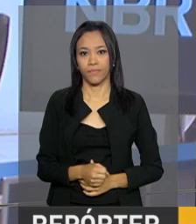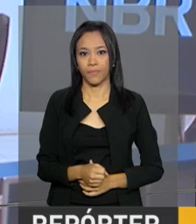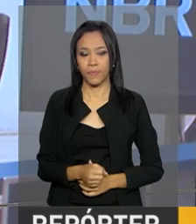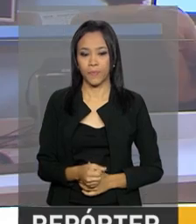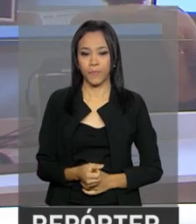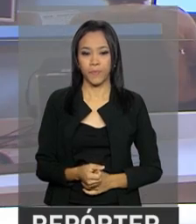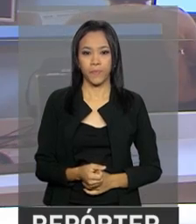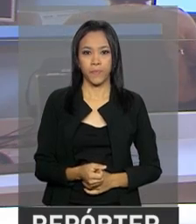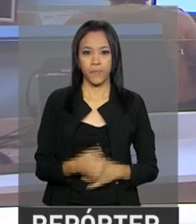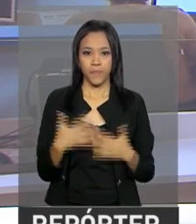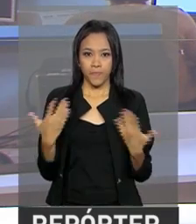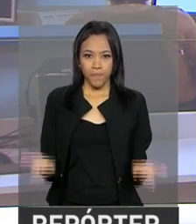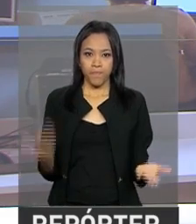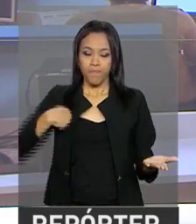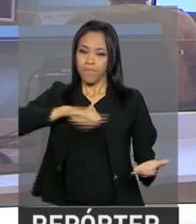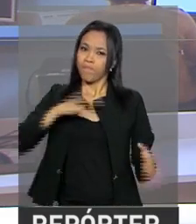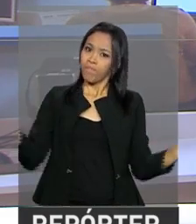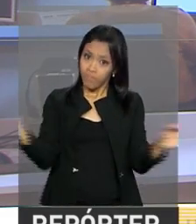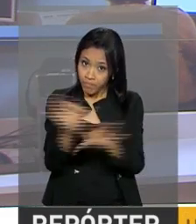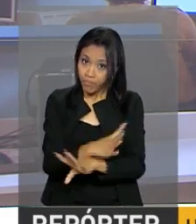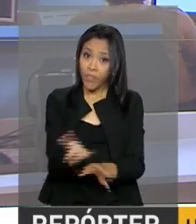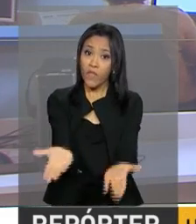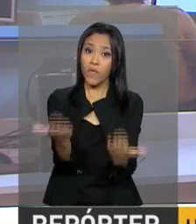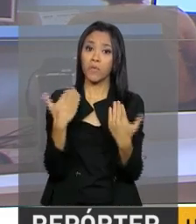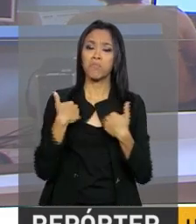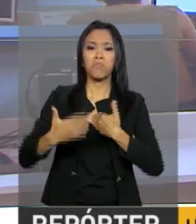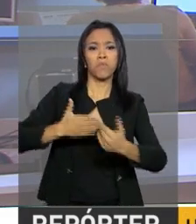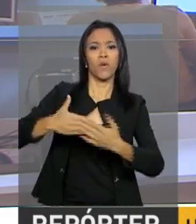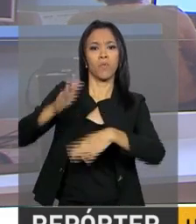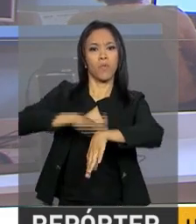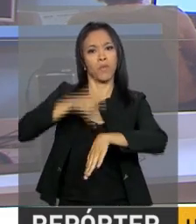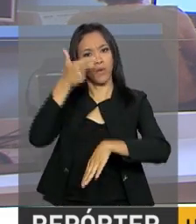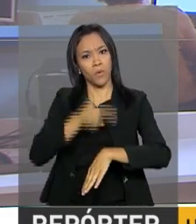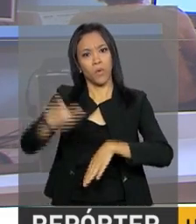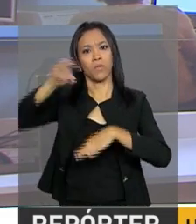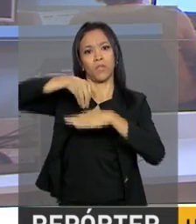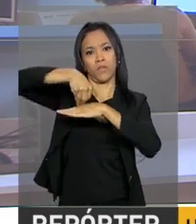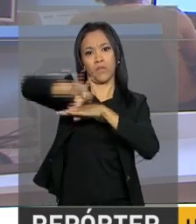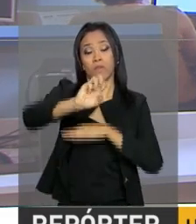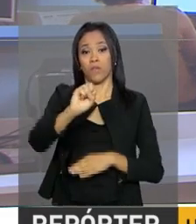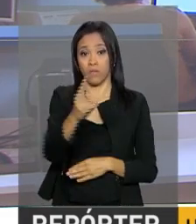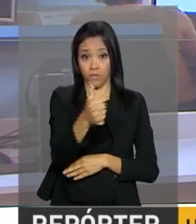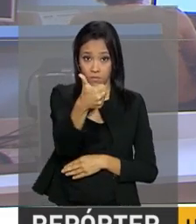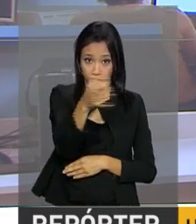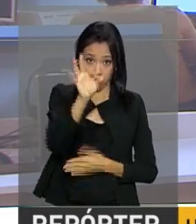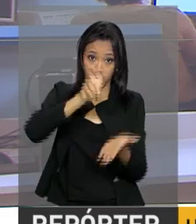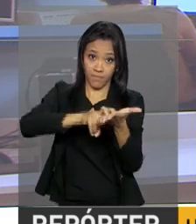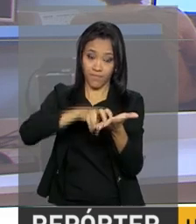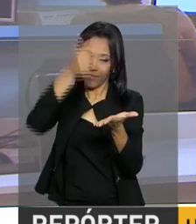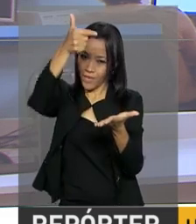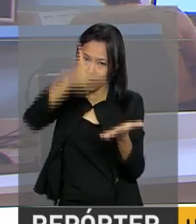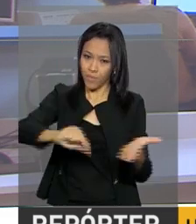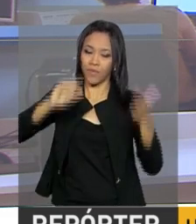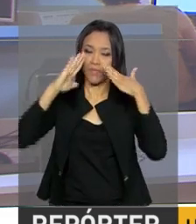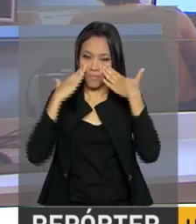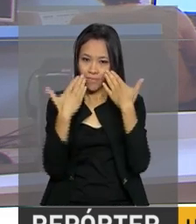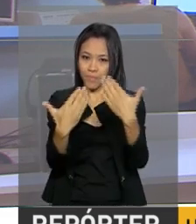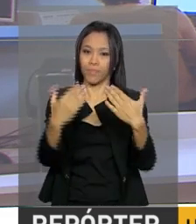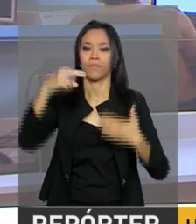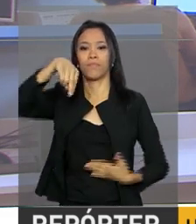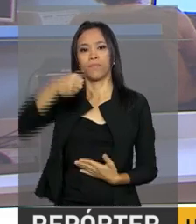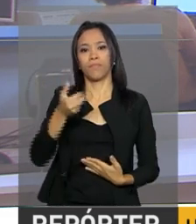616161 e nós ficamos por aqui voltamos a qualquer momento com outras informações ou às 10 da manhã na próxima edição do